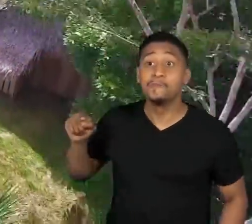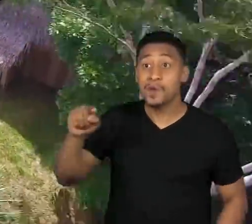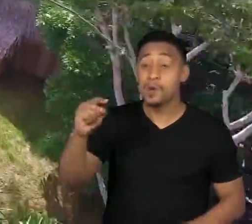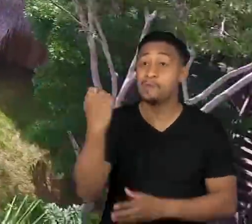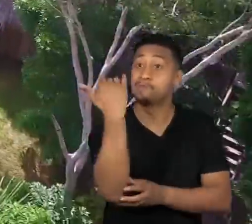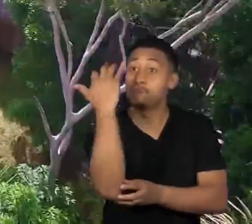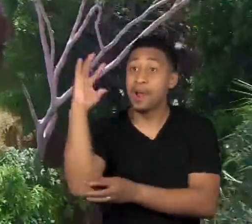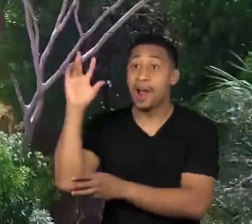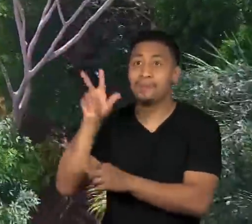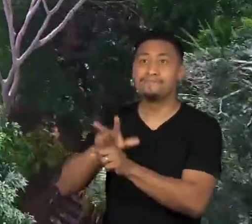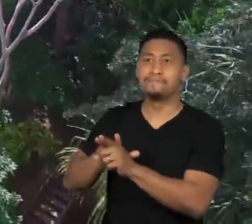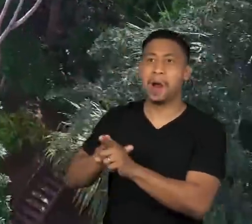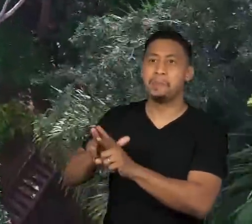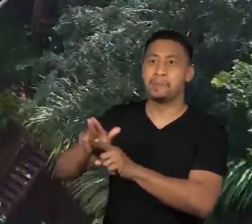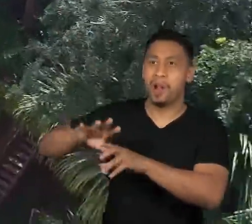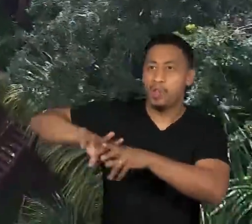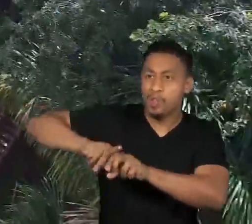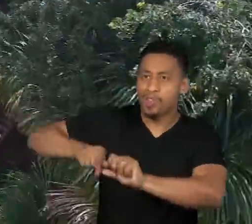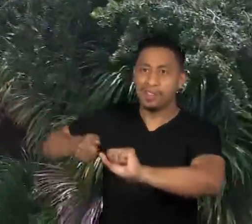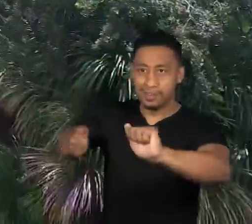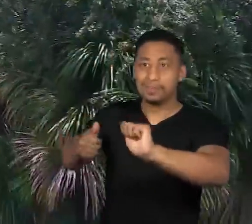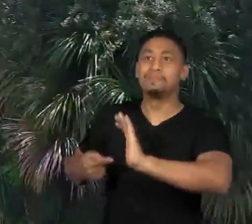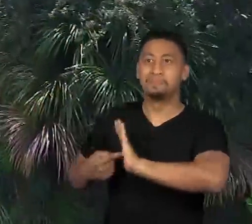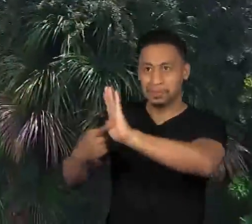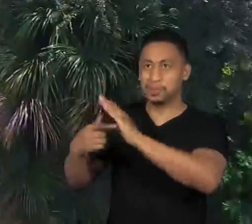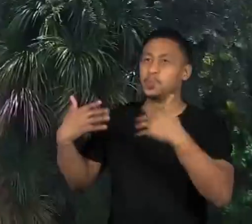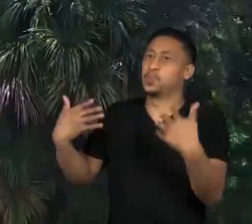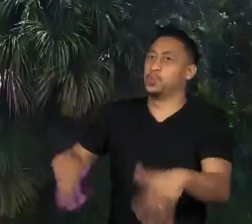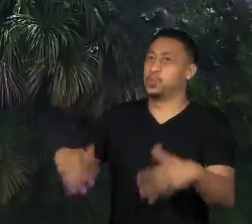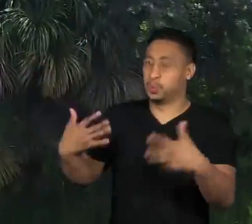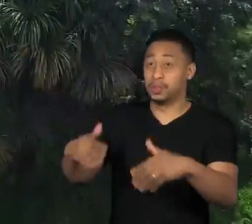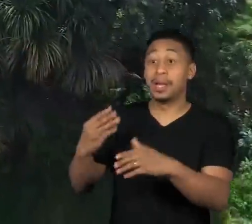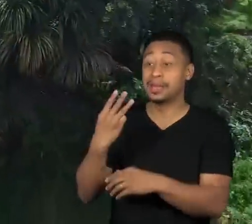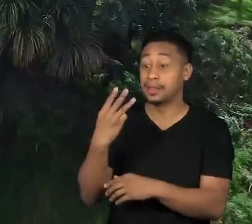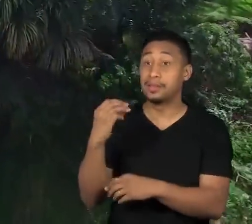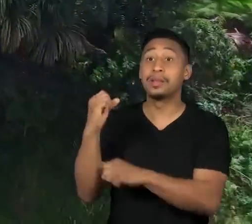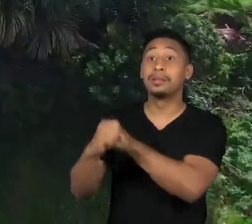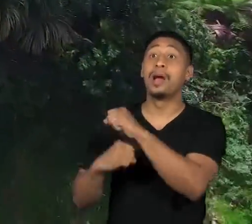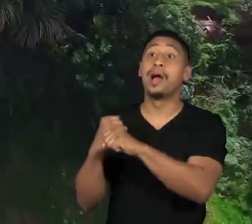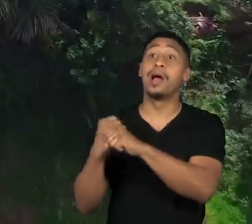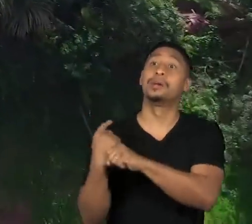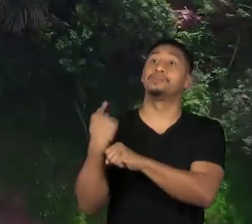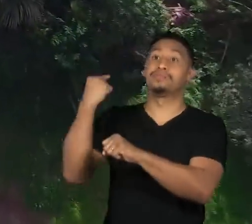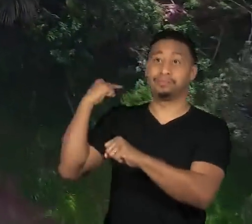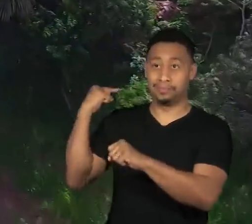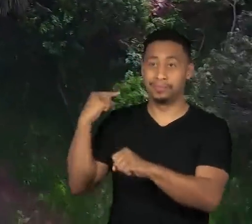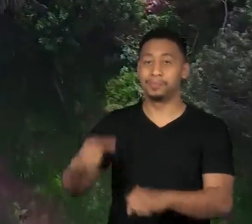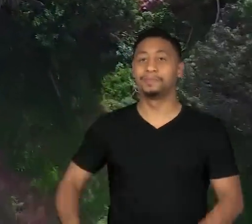vê hoje foram semeadas uma a uma, 30 anos atrás.